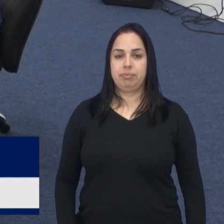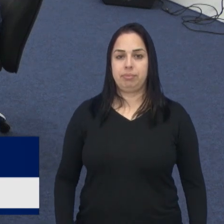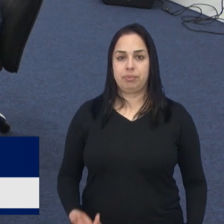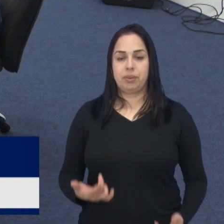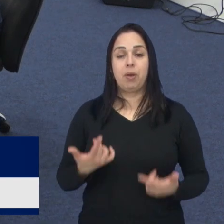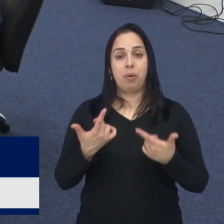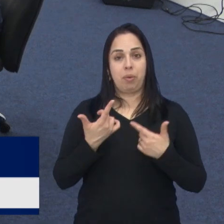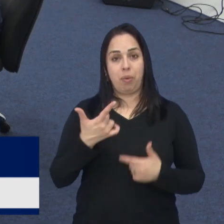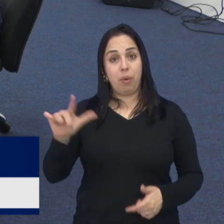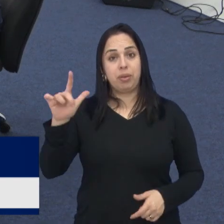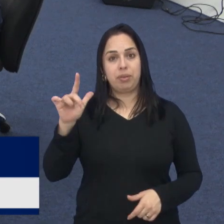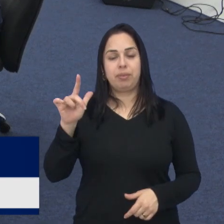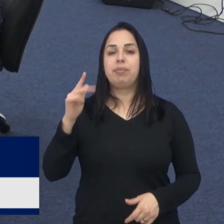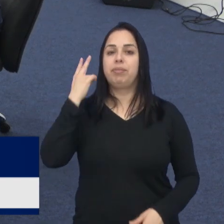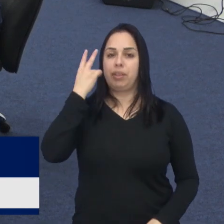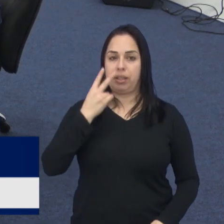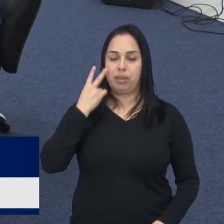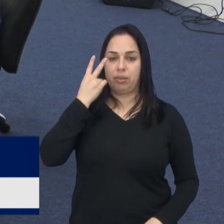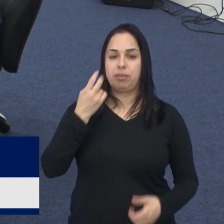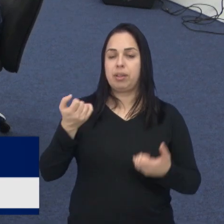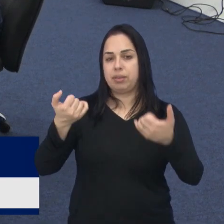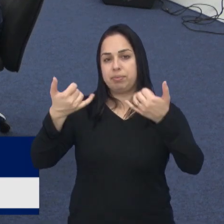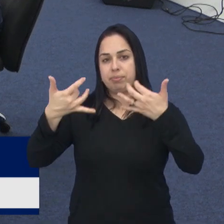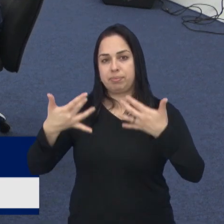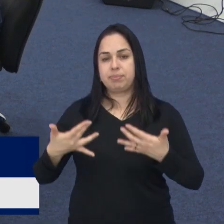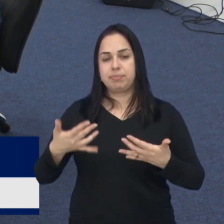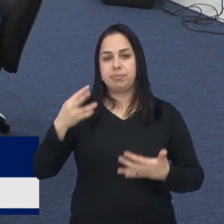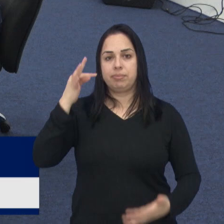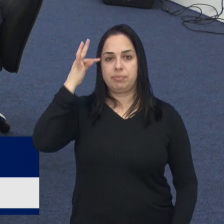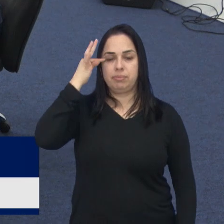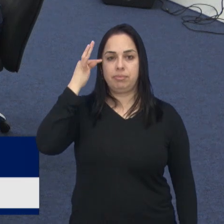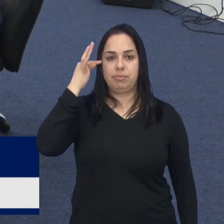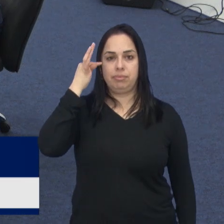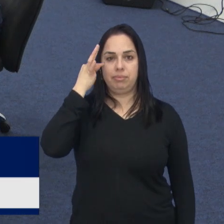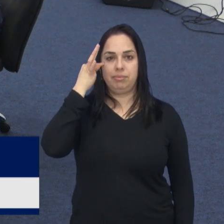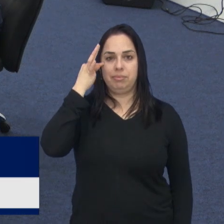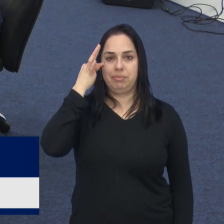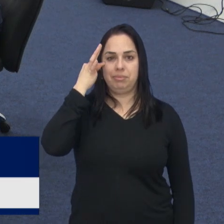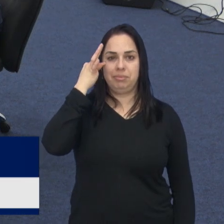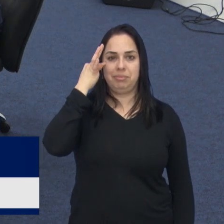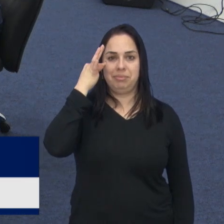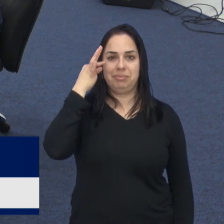Próximo vereador inscrito para falar no projeto, vereador Tomás Henrique.